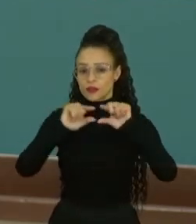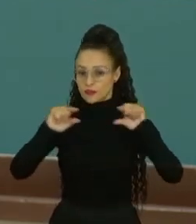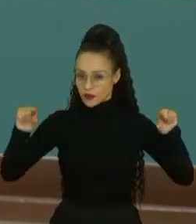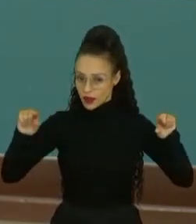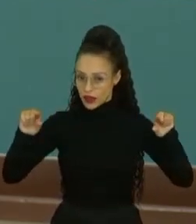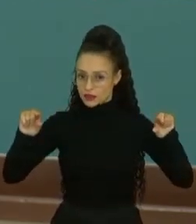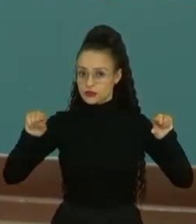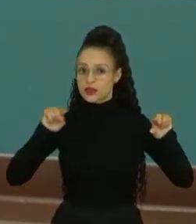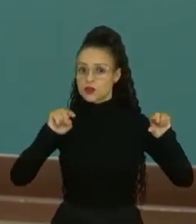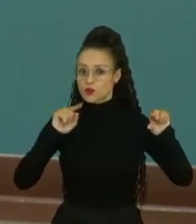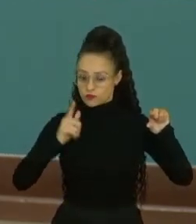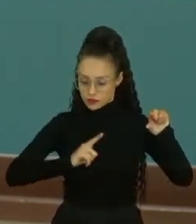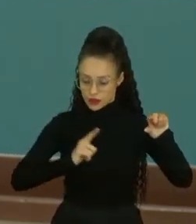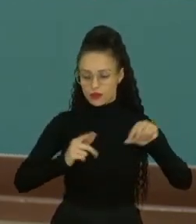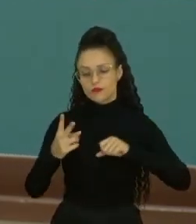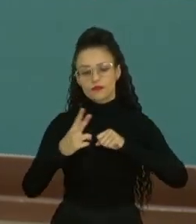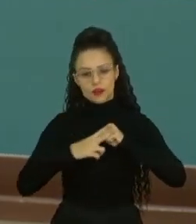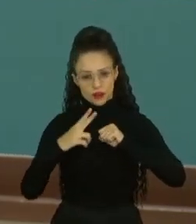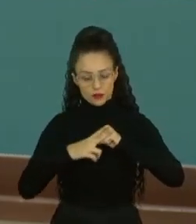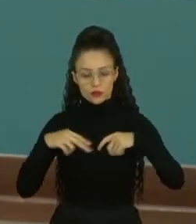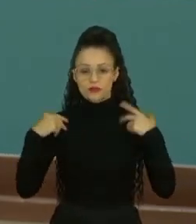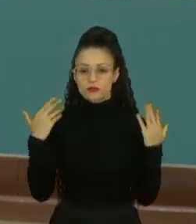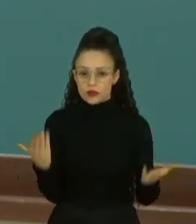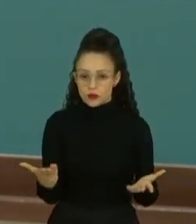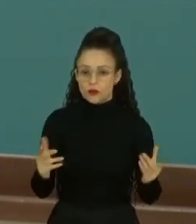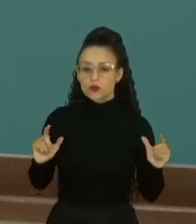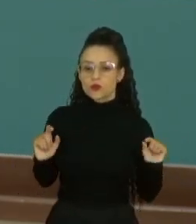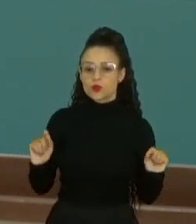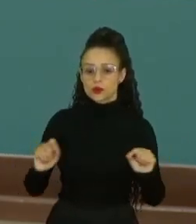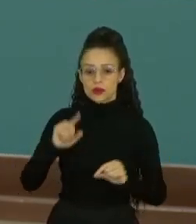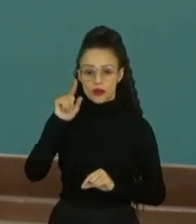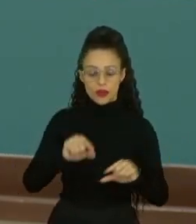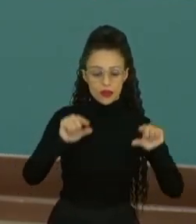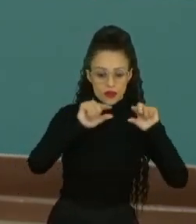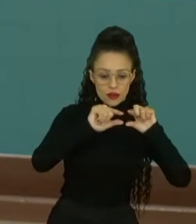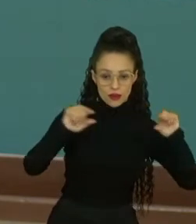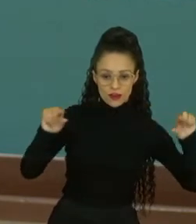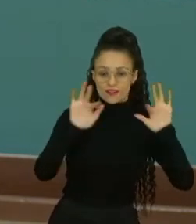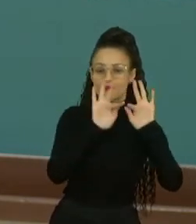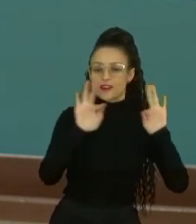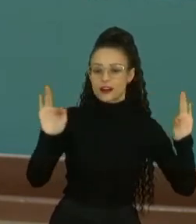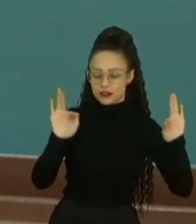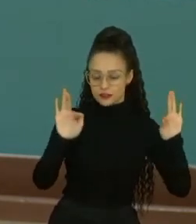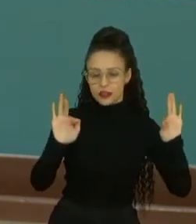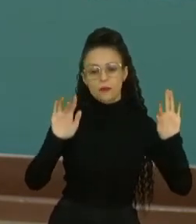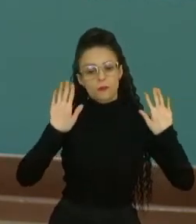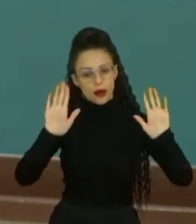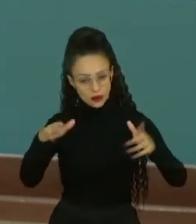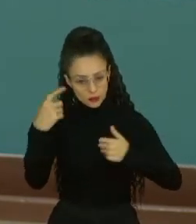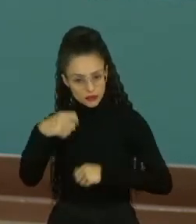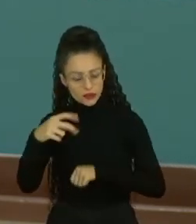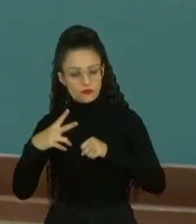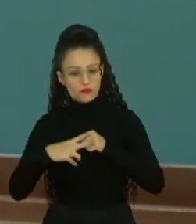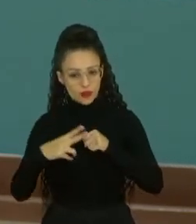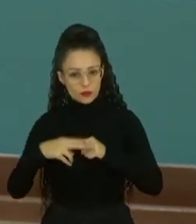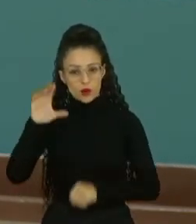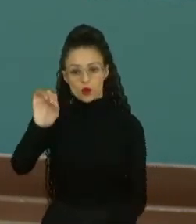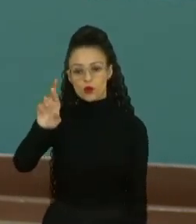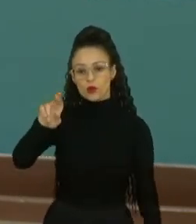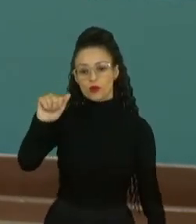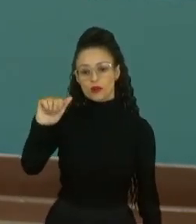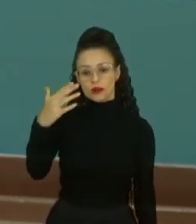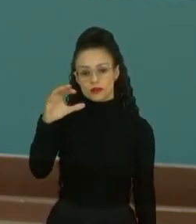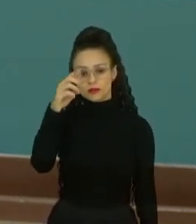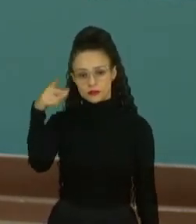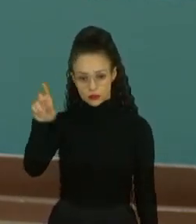que se organiza em torno de um verbo. Então, é como se fosse uma frase e tem que ter um verbo ali presente. Então, chamamos então